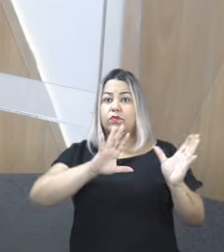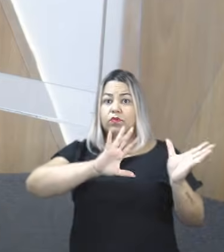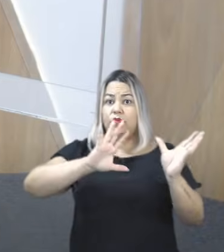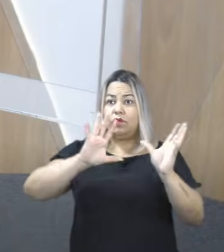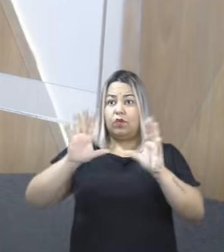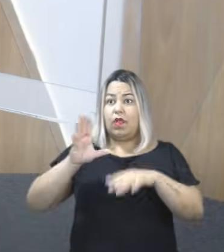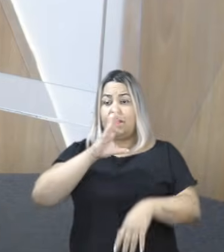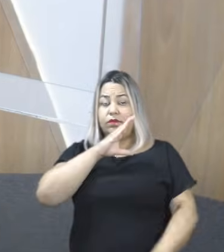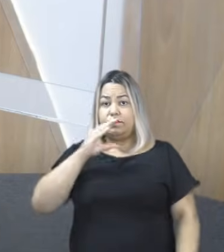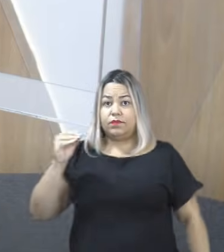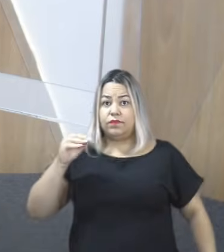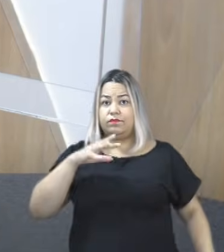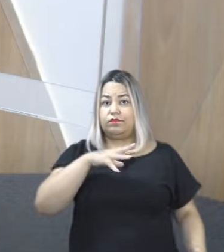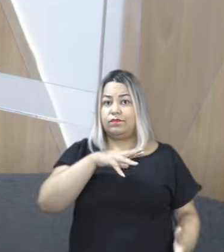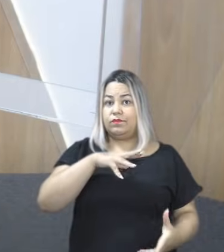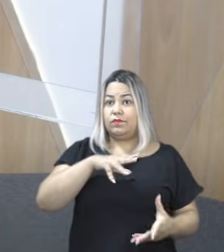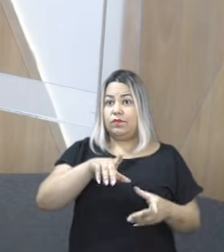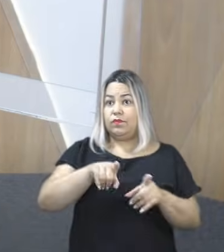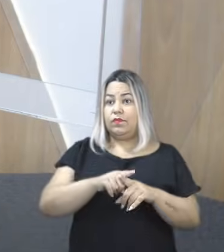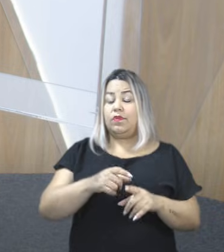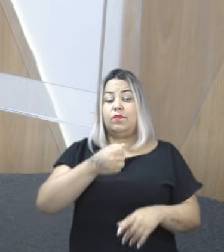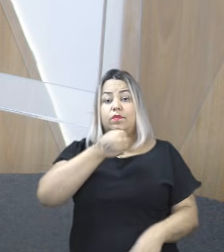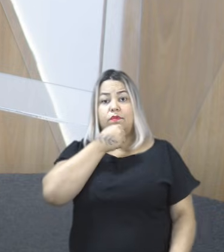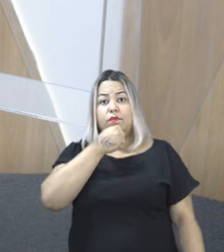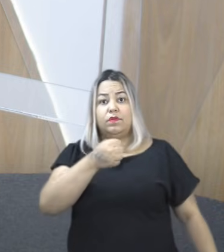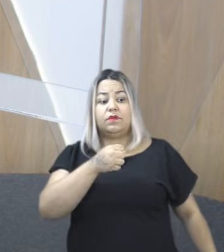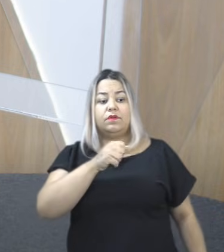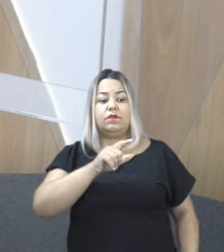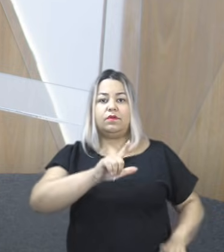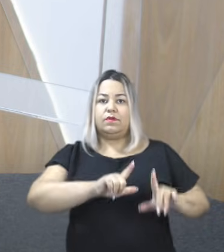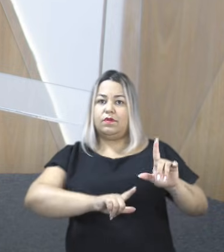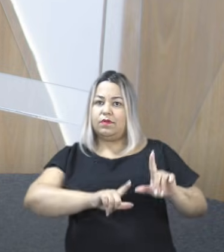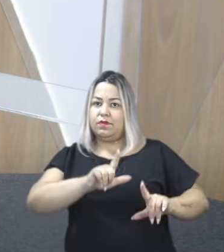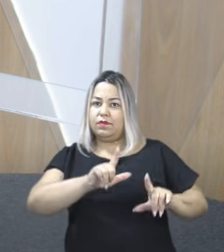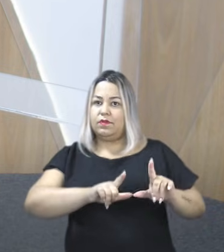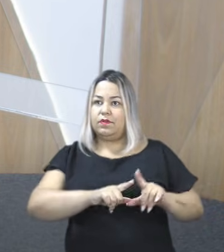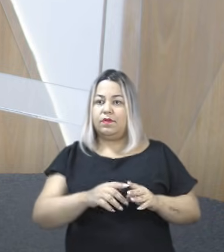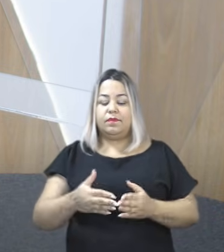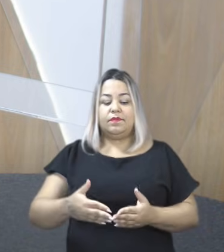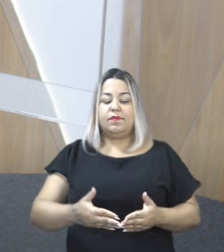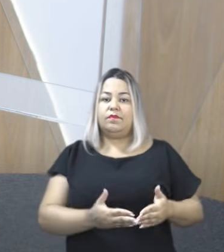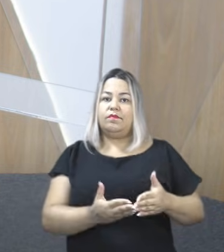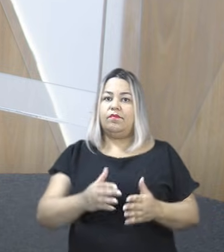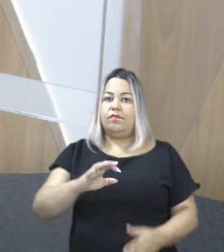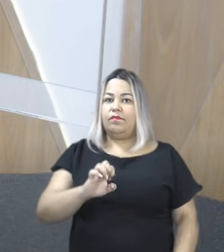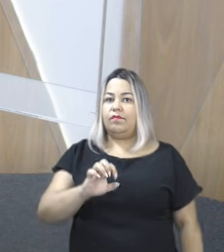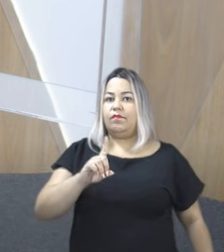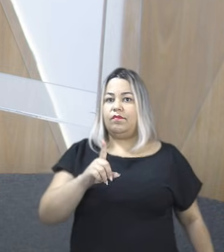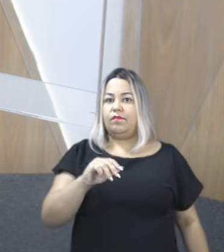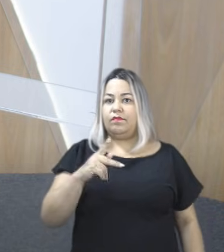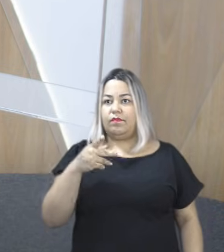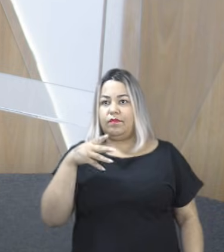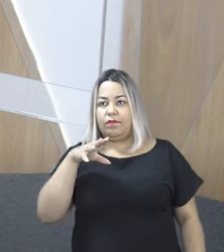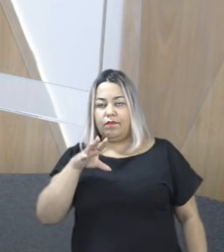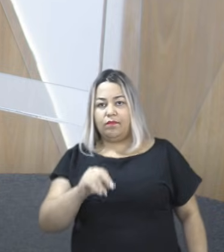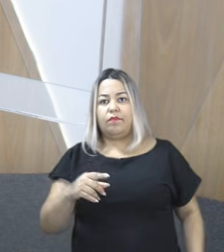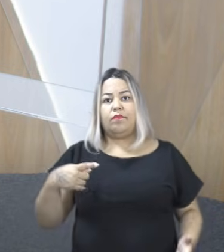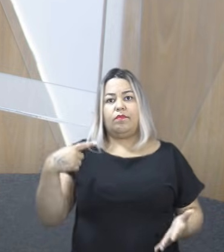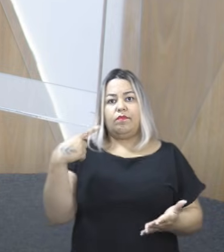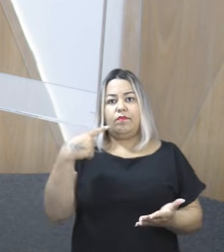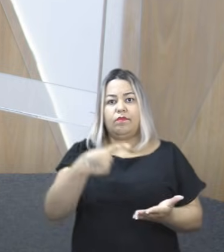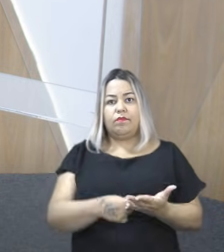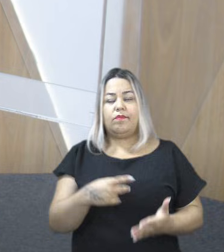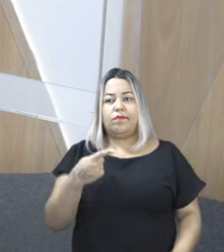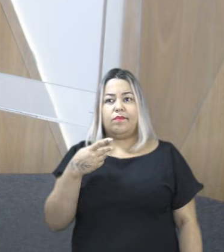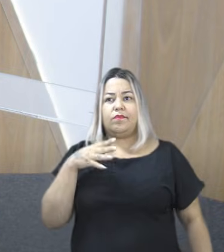global. Em entrevista para a TVT durante a Barqueata, Edinho Silva também reafirmou o compromisso do